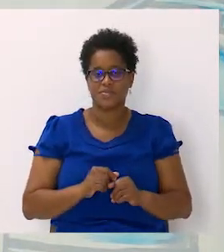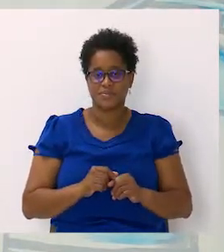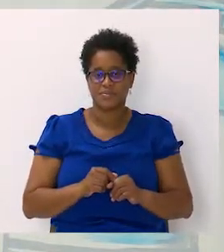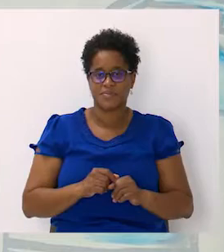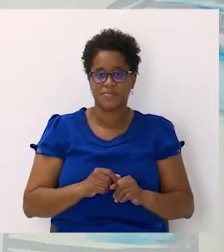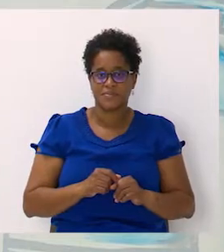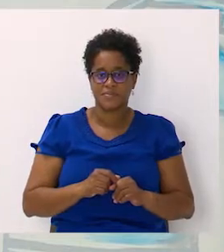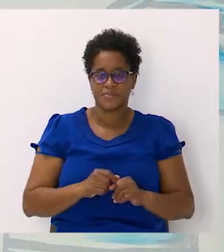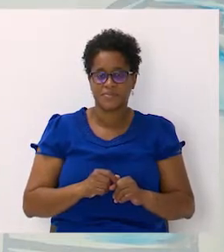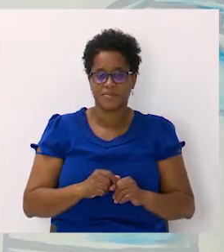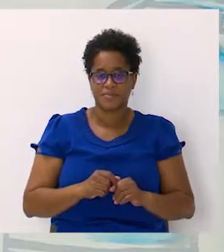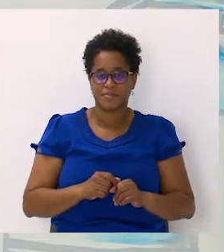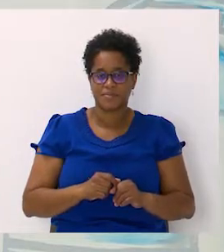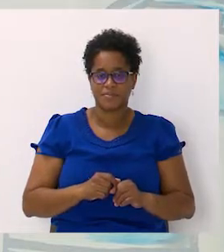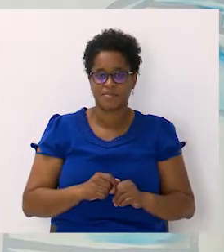10.